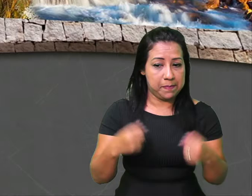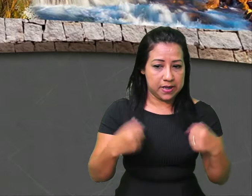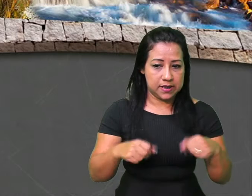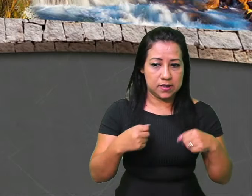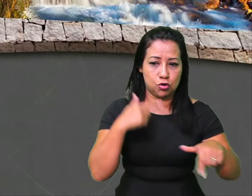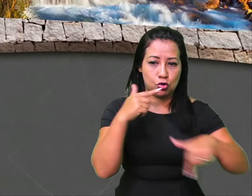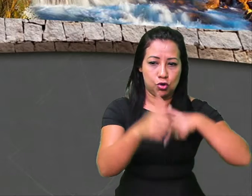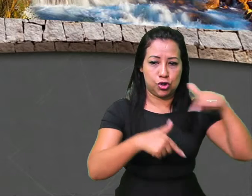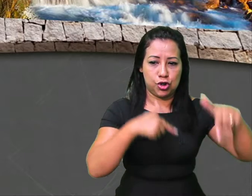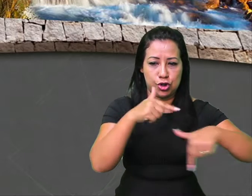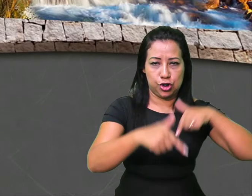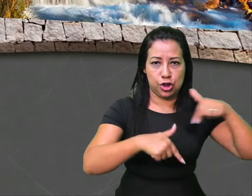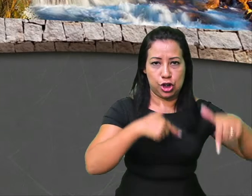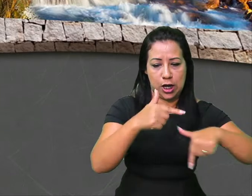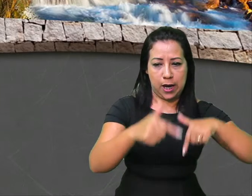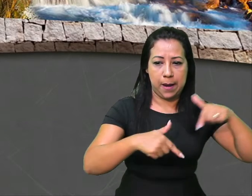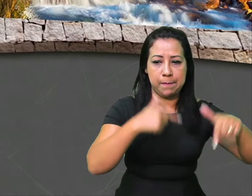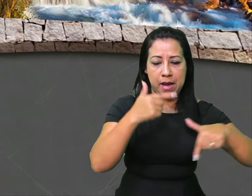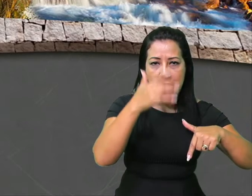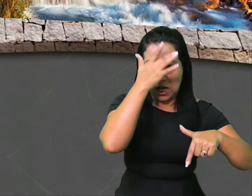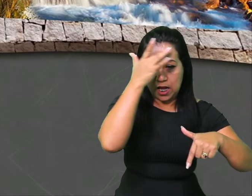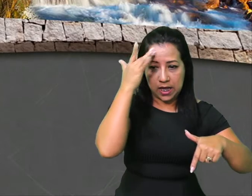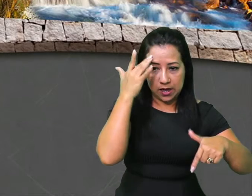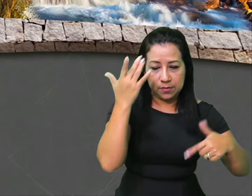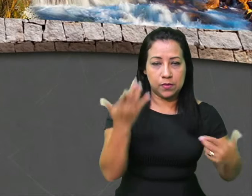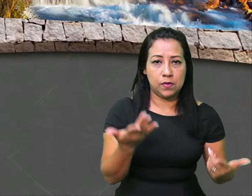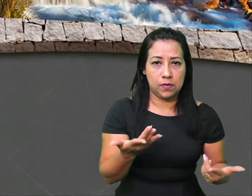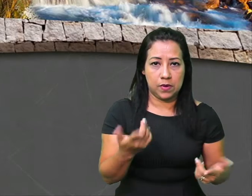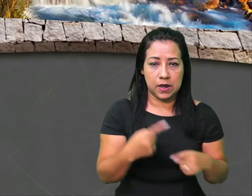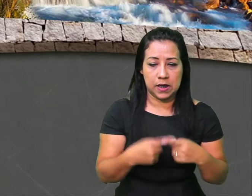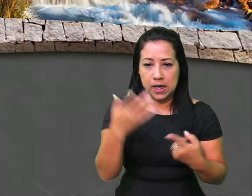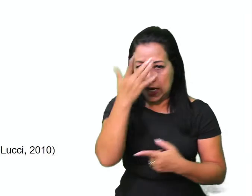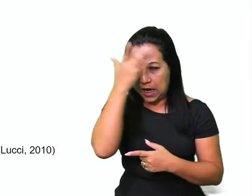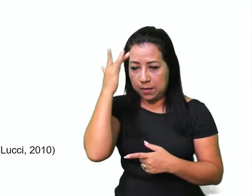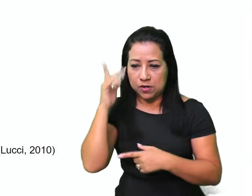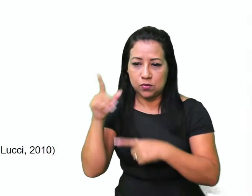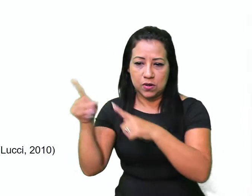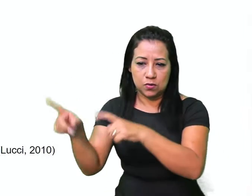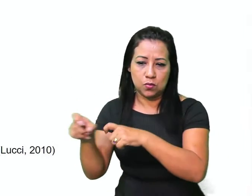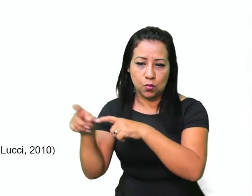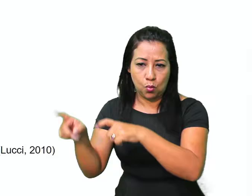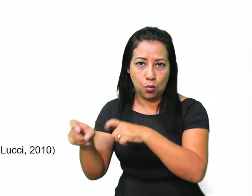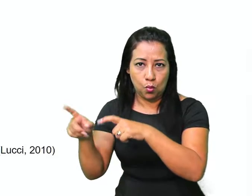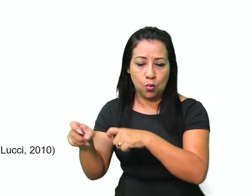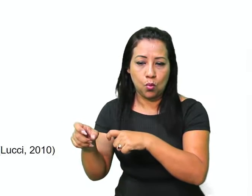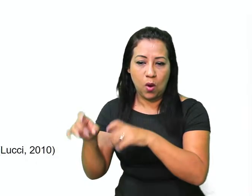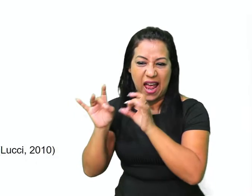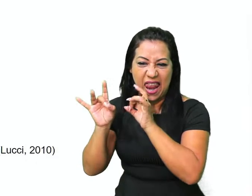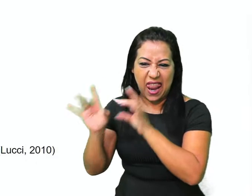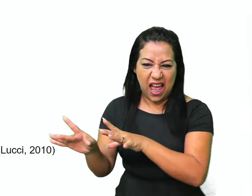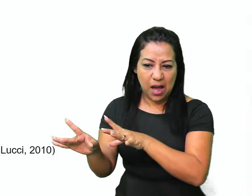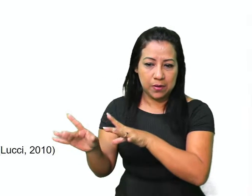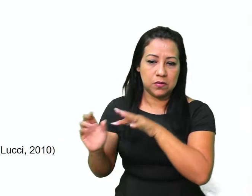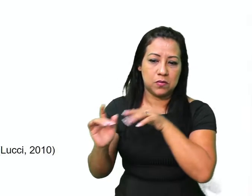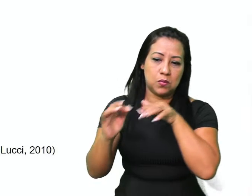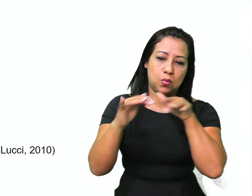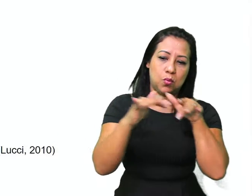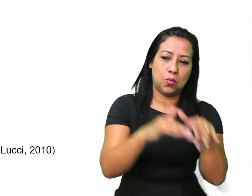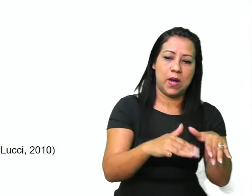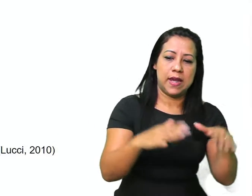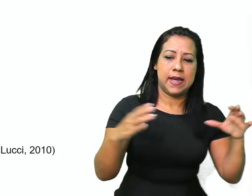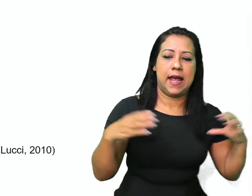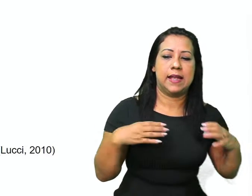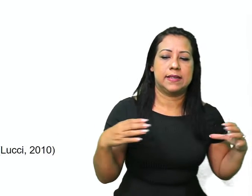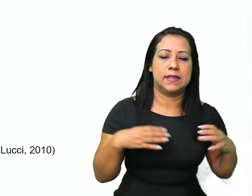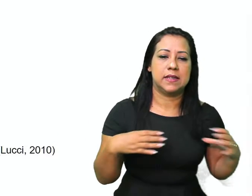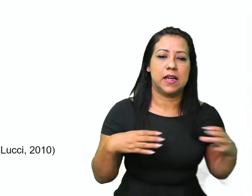obra, o cara começou a deixar o campo e vir para a cidade. Veja lá o que nós temos na telinha. A partir do século XVIII, olha o